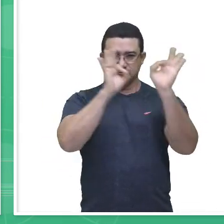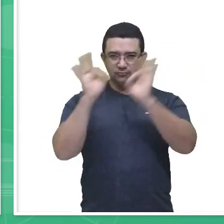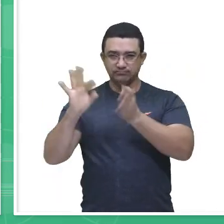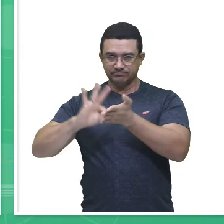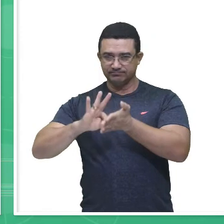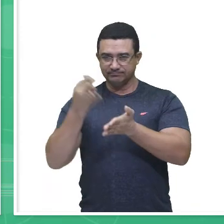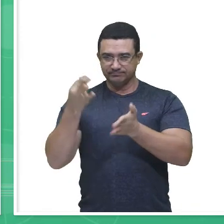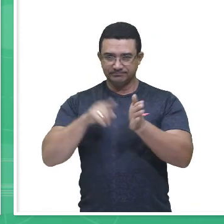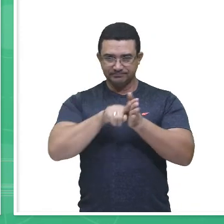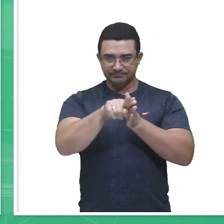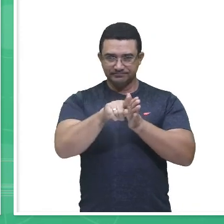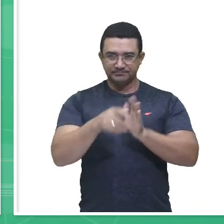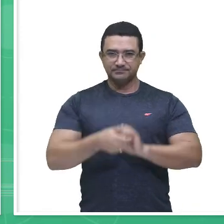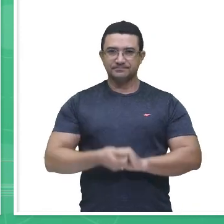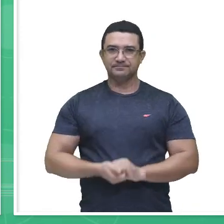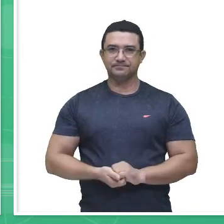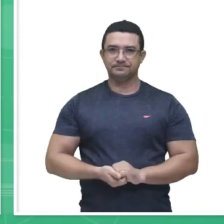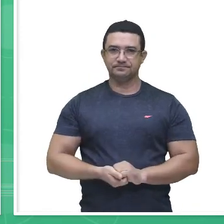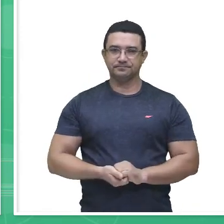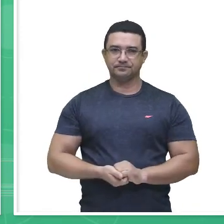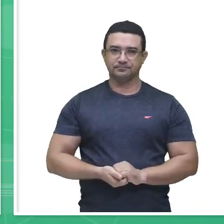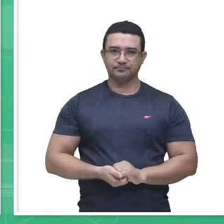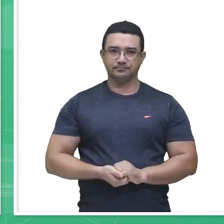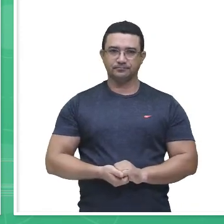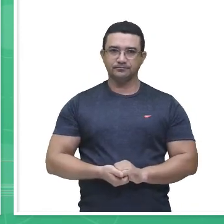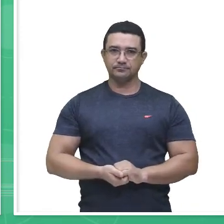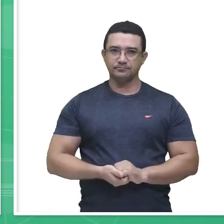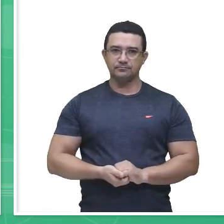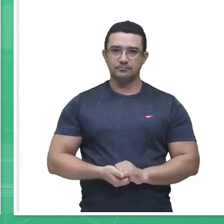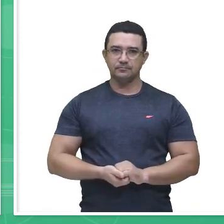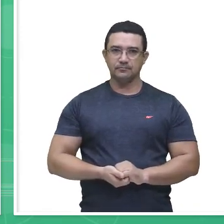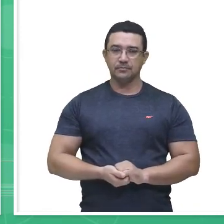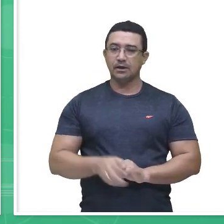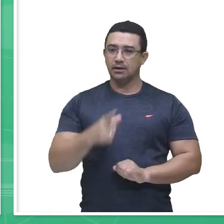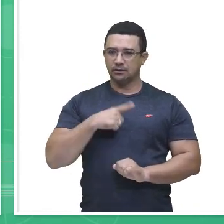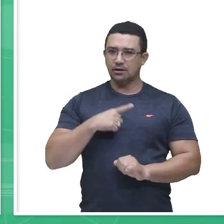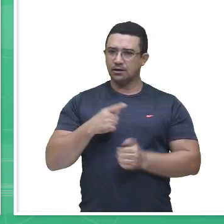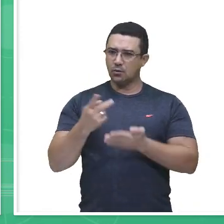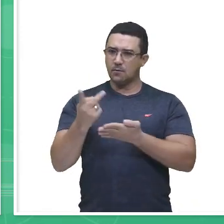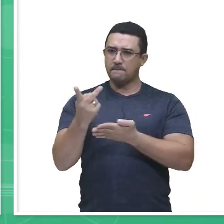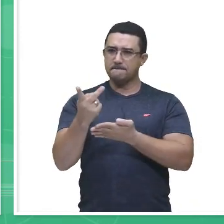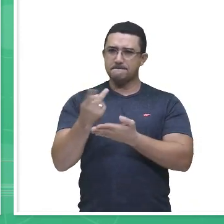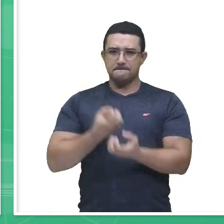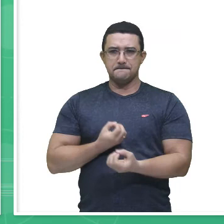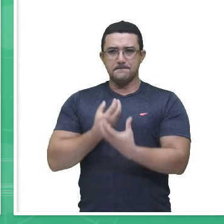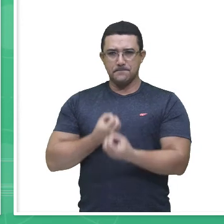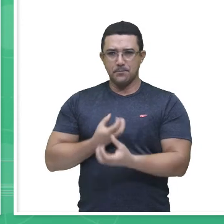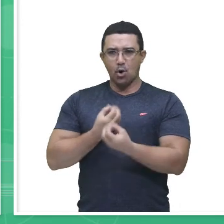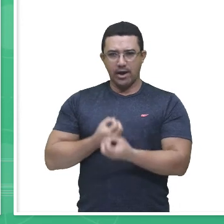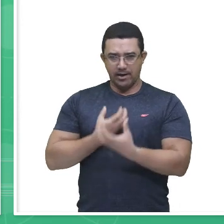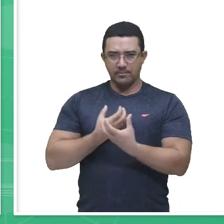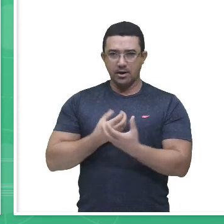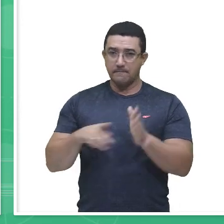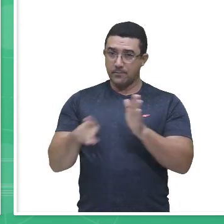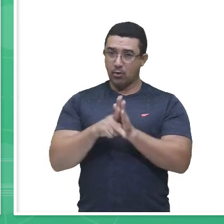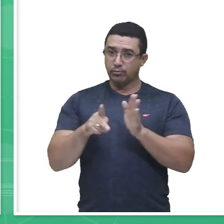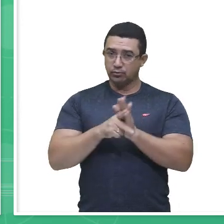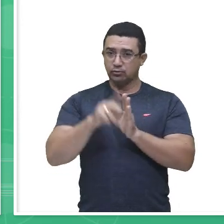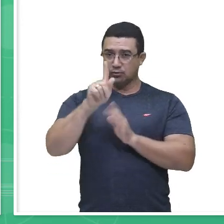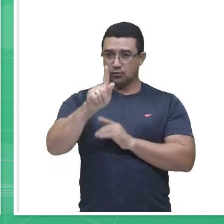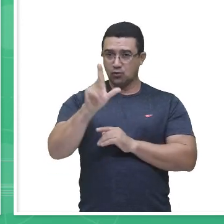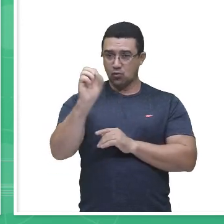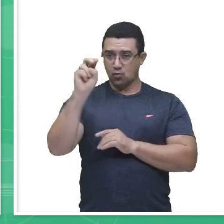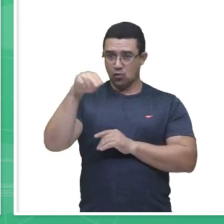questão. Olha só, pessoal, temos um poema, certo, de Gonçalves Dias também. Vamos ler